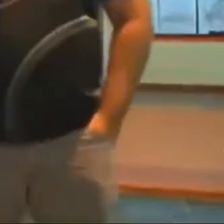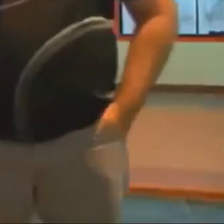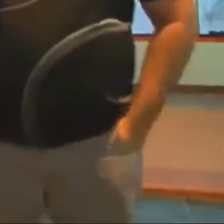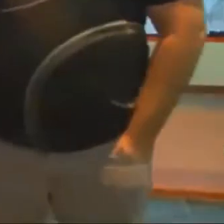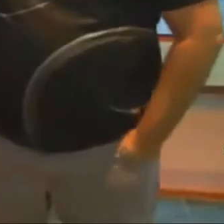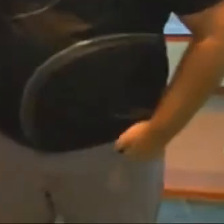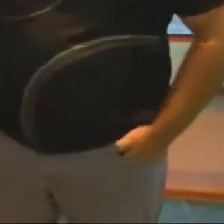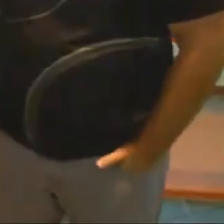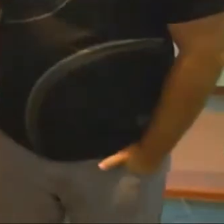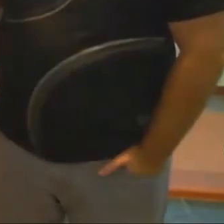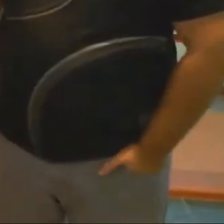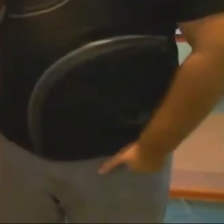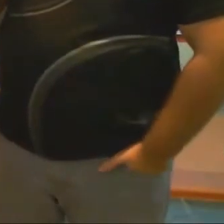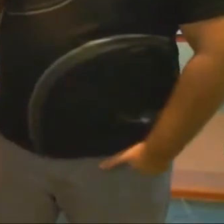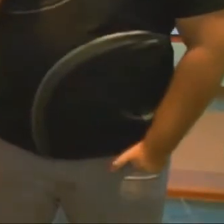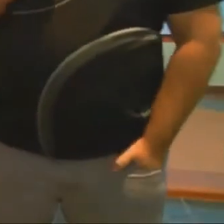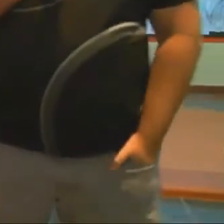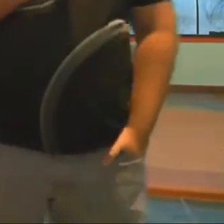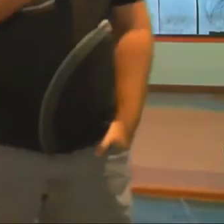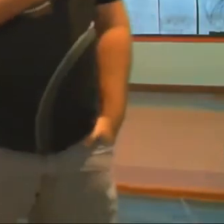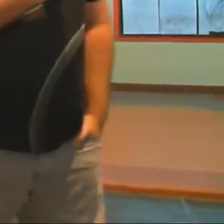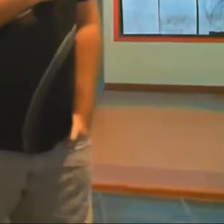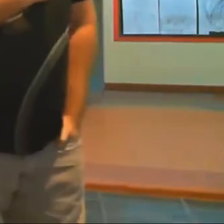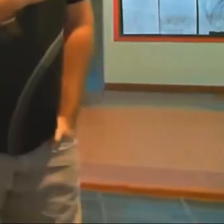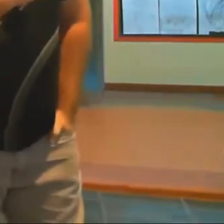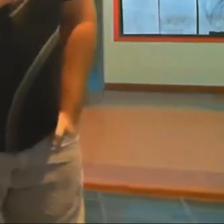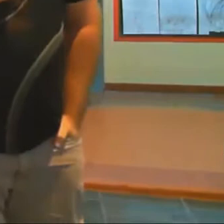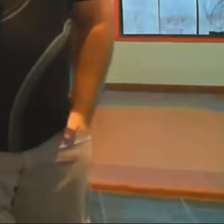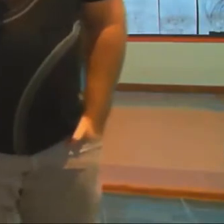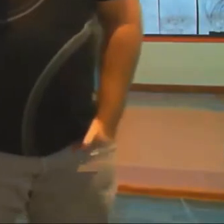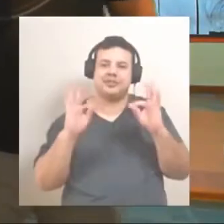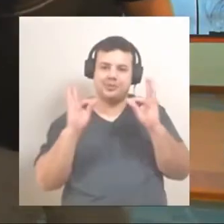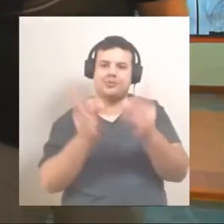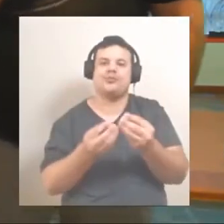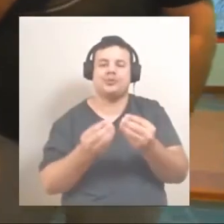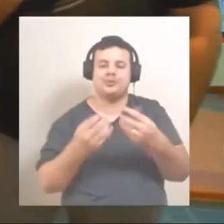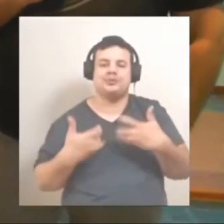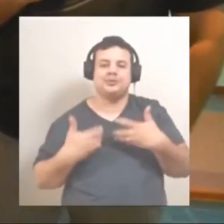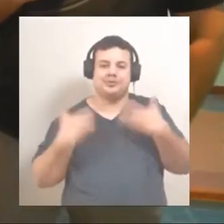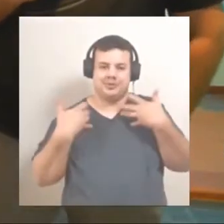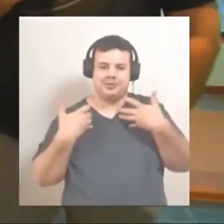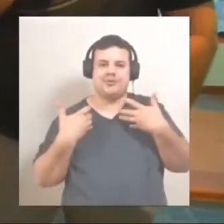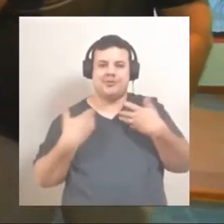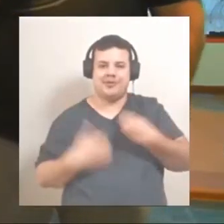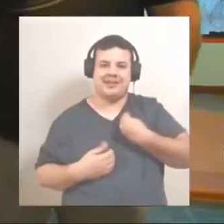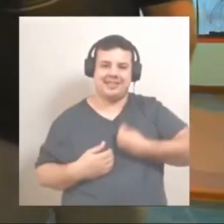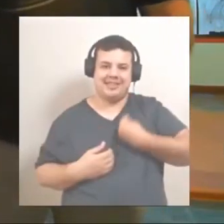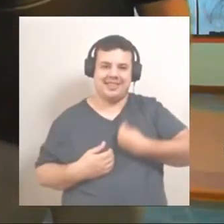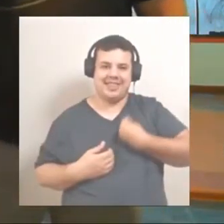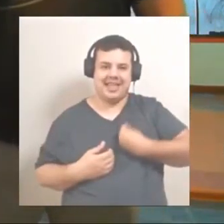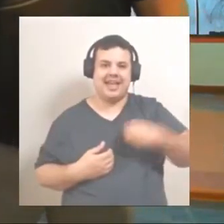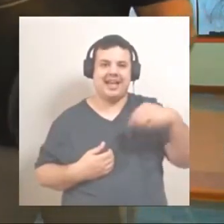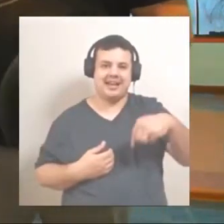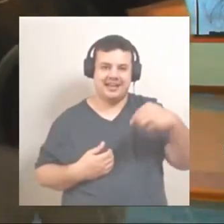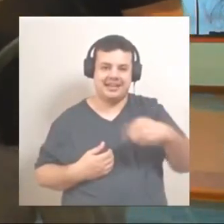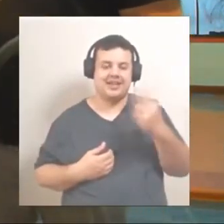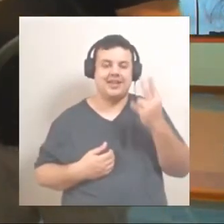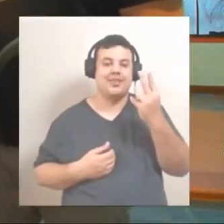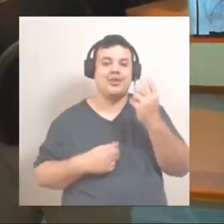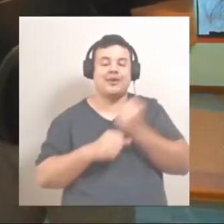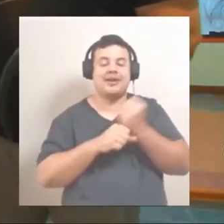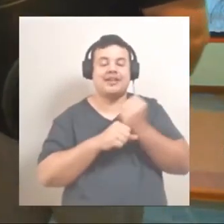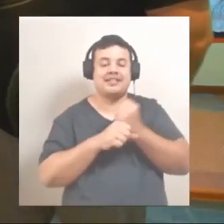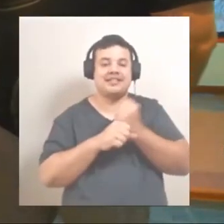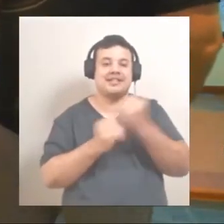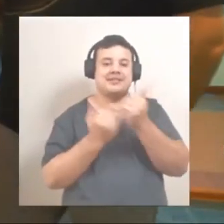Uou. Muito obrigado, boa noite a todos. É uma honra enorme estar aqui. Somos um canal de